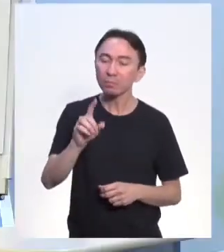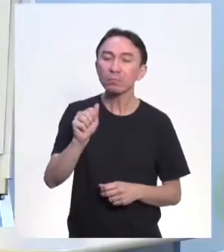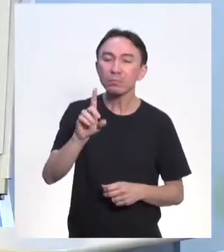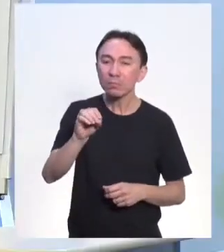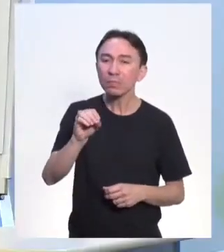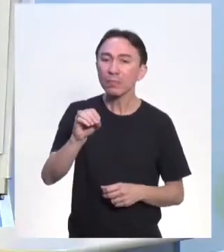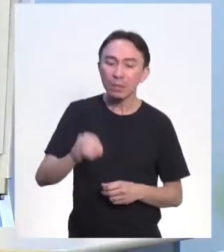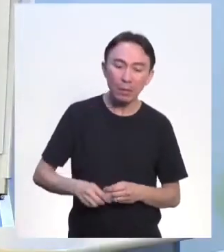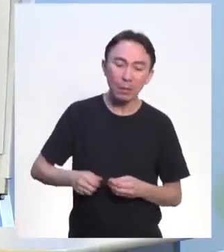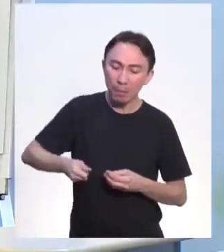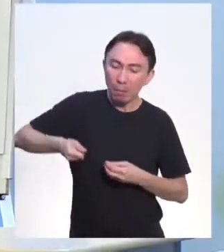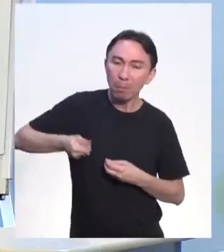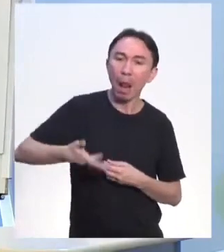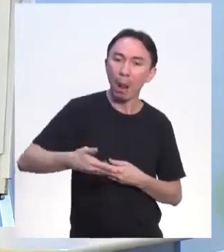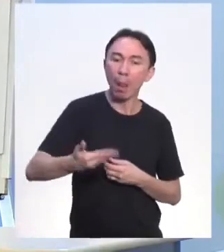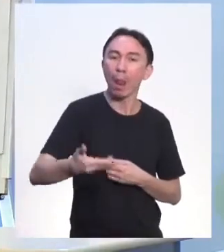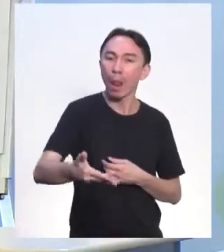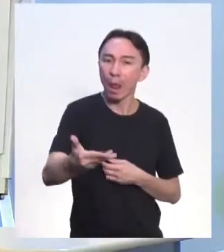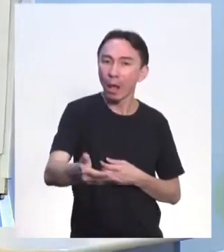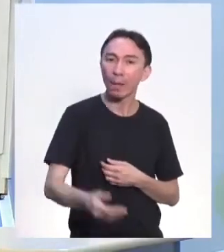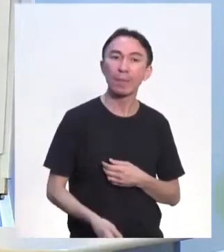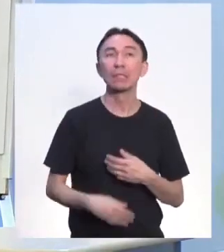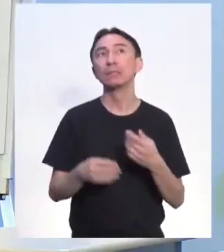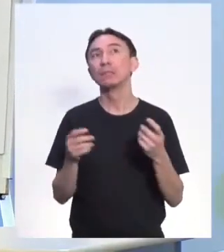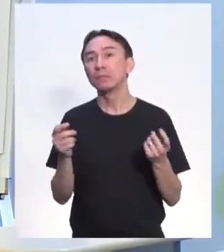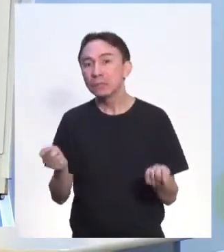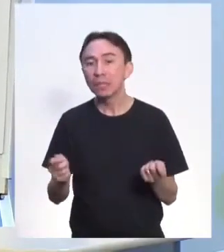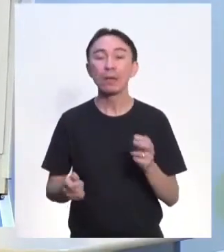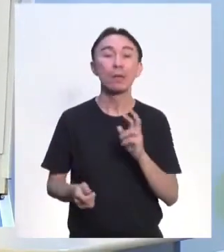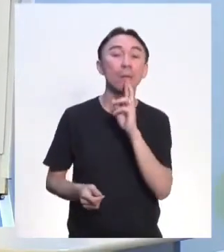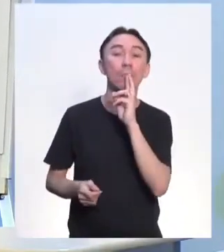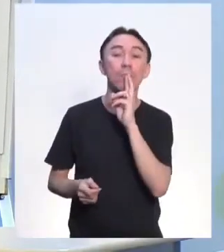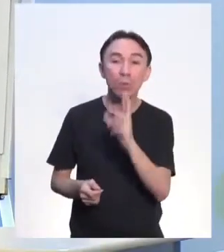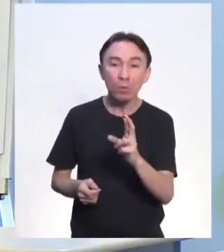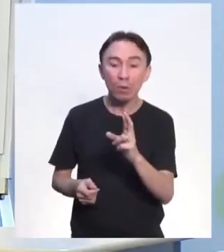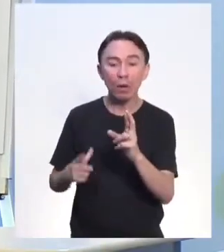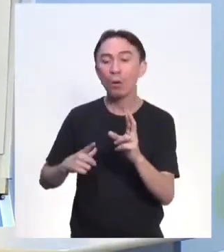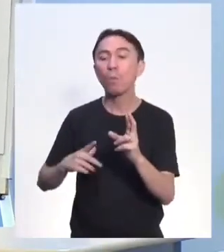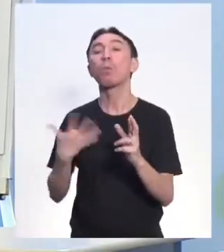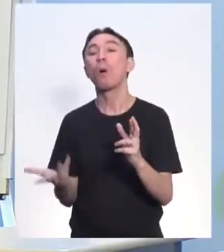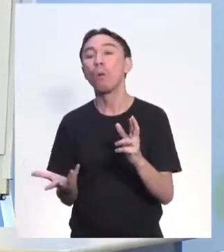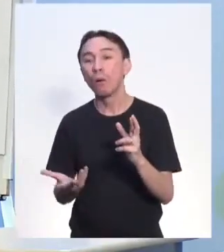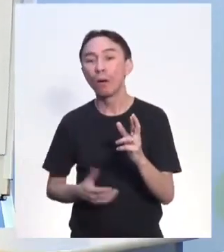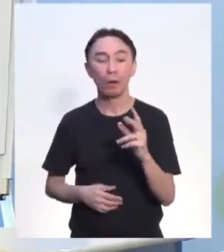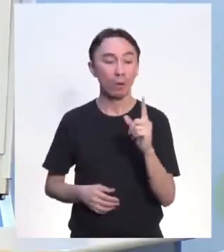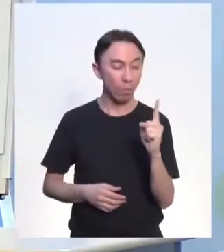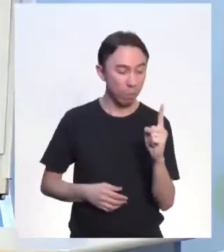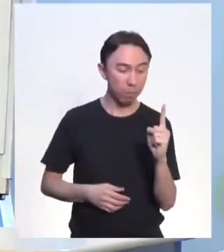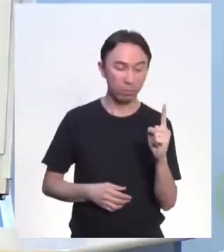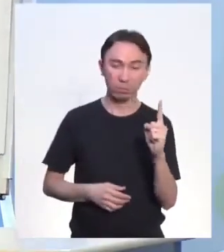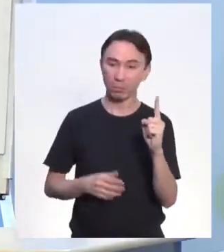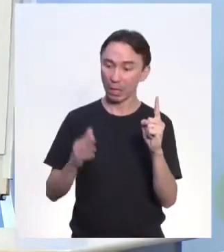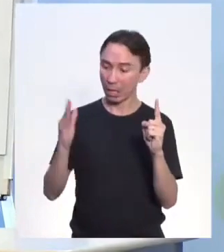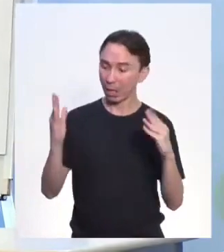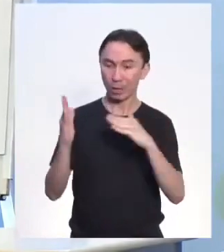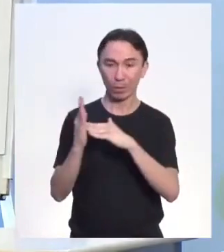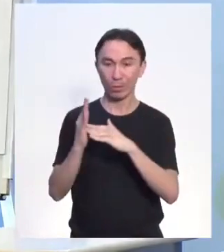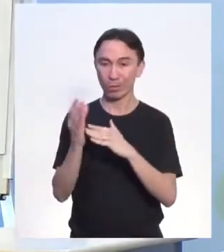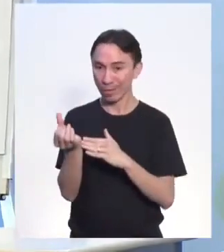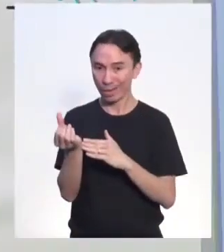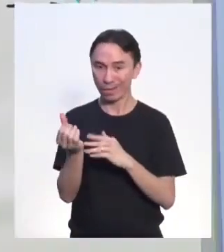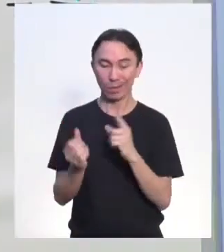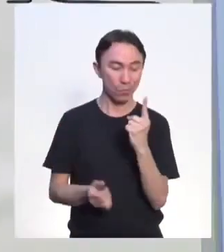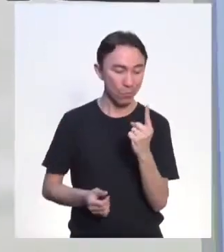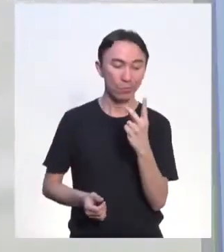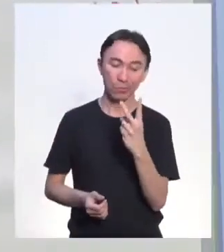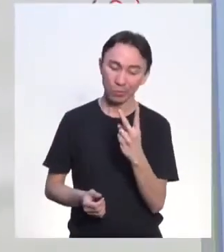dado, a gente tem o quê como resposta? Isso é o nosso espaço amostral. A gente tem o do número 1 até o número 6. Então, o nosso ômega são as